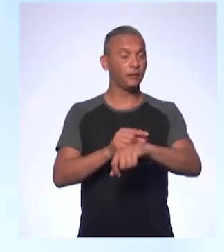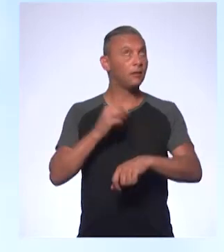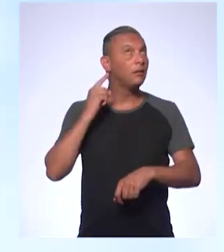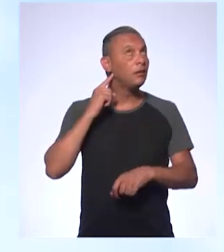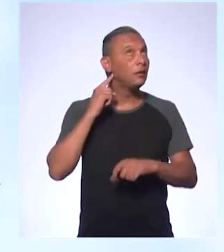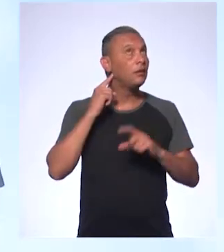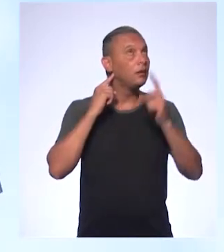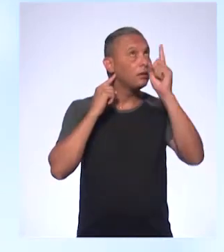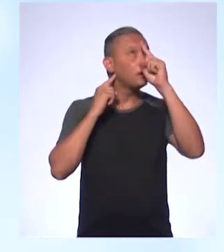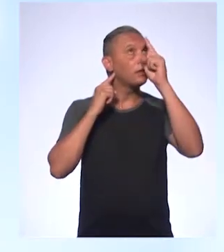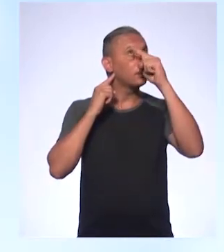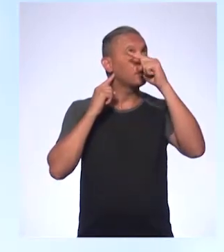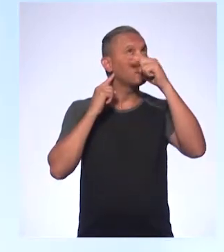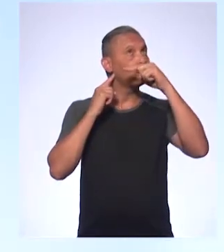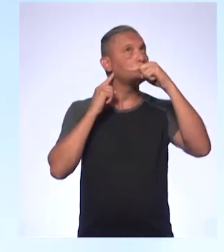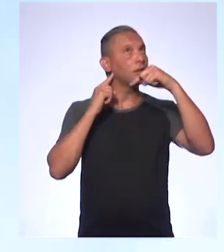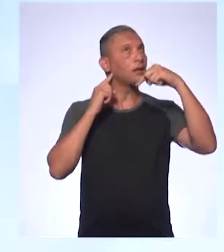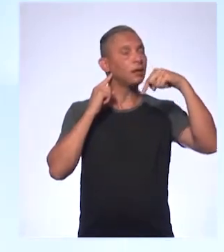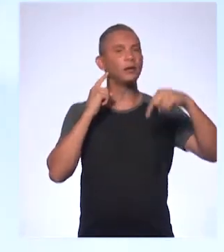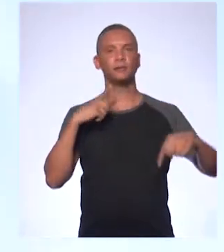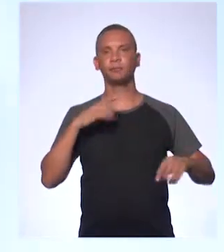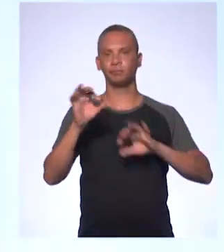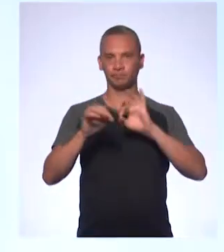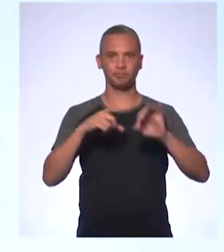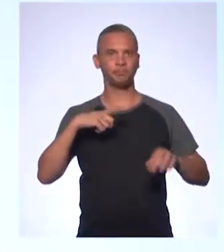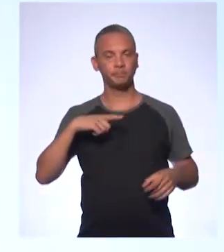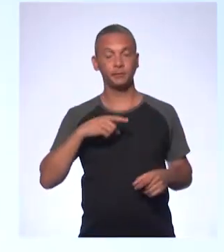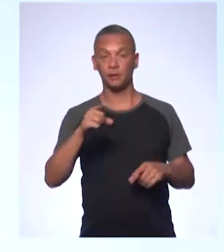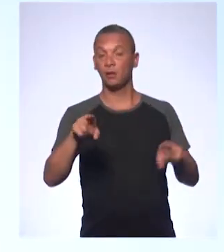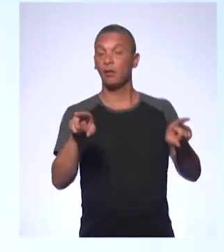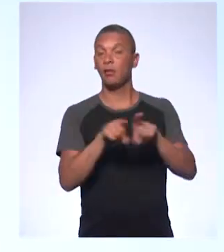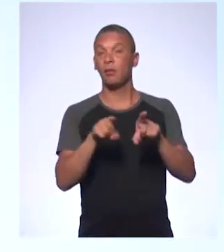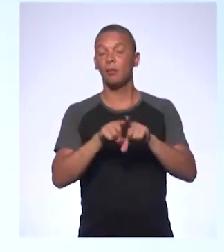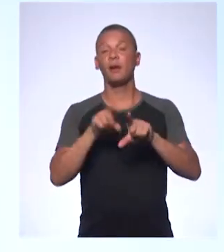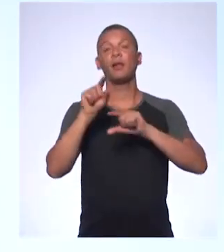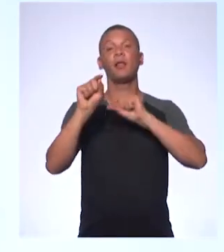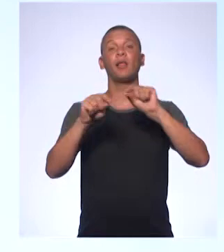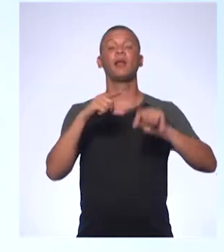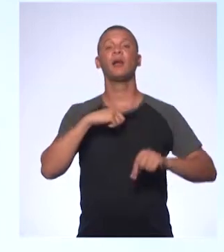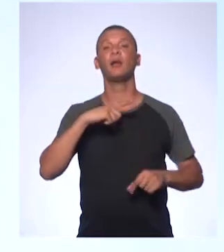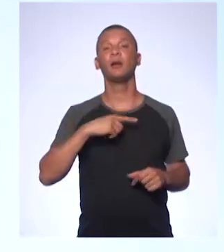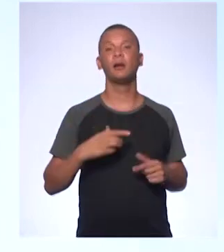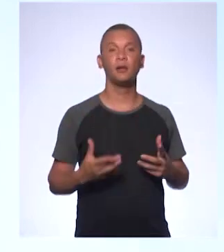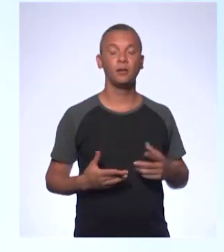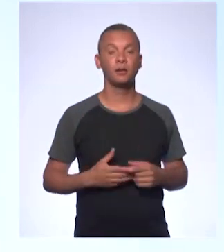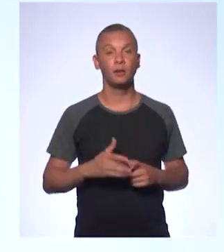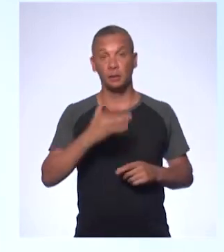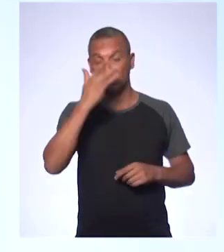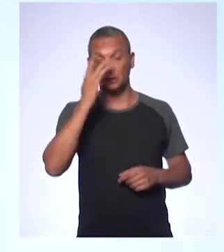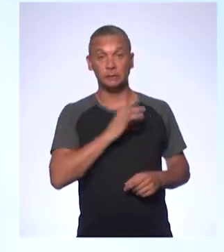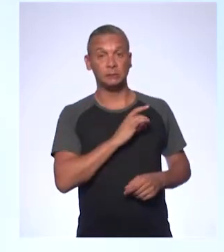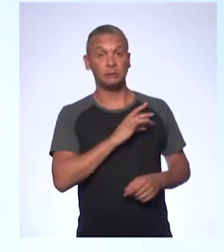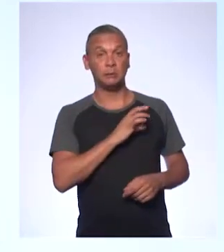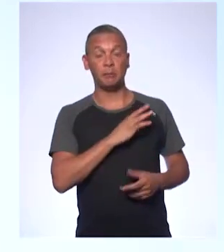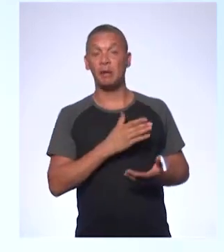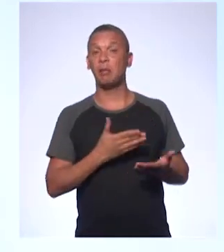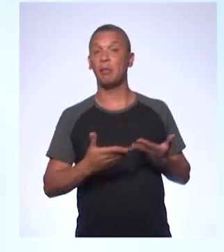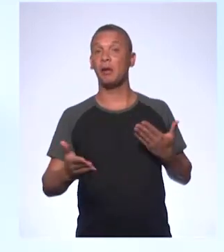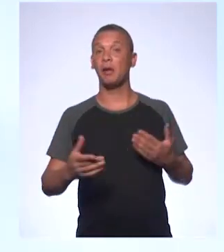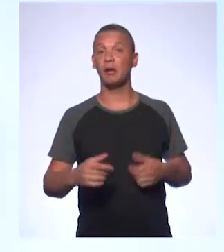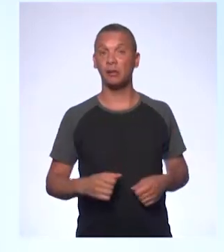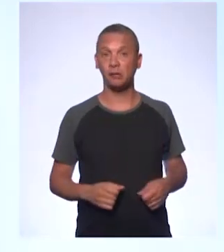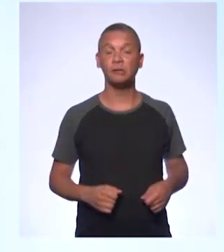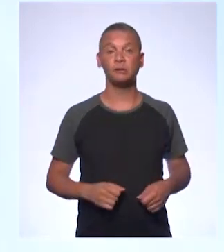escutando o barulho do relógio, ele também traz consigo o medo de perder, porque é um relógio